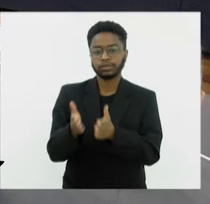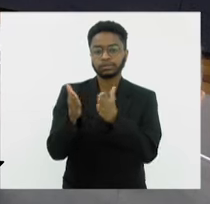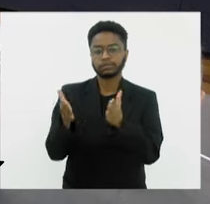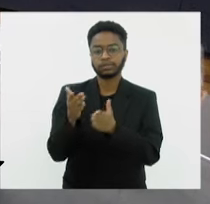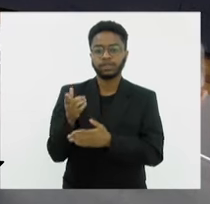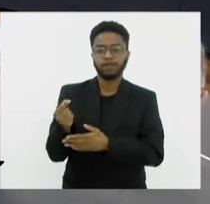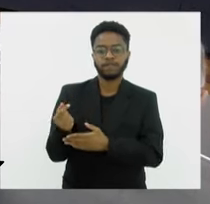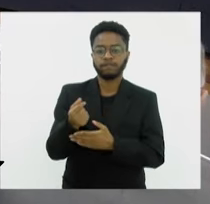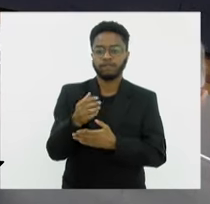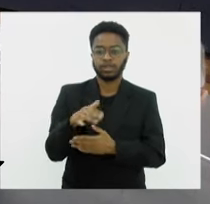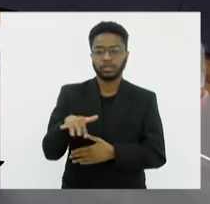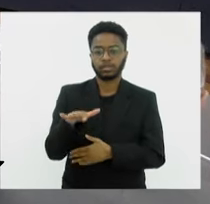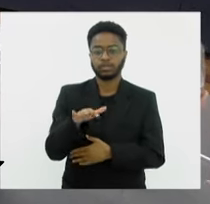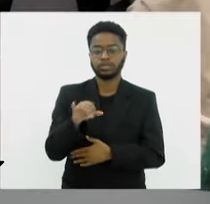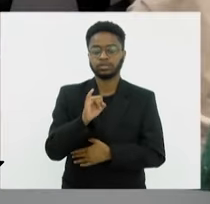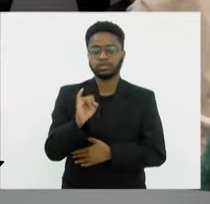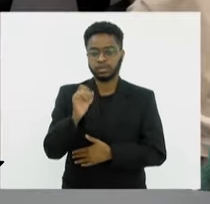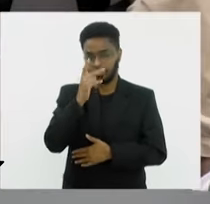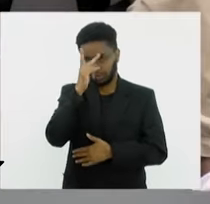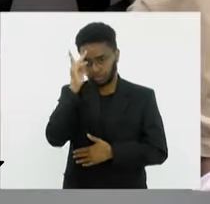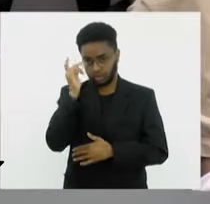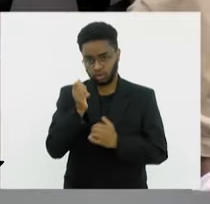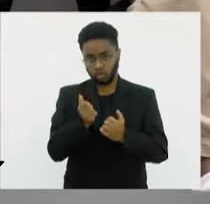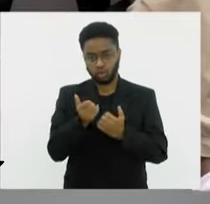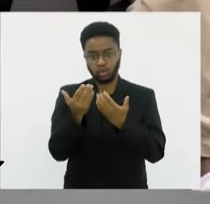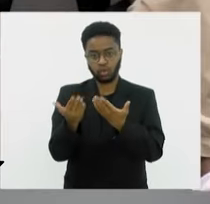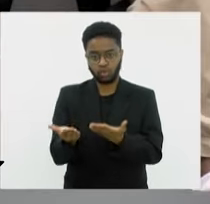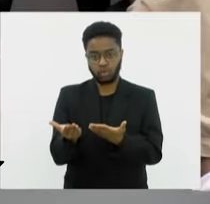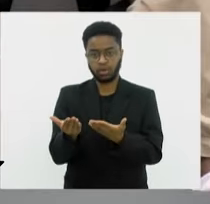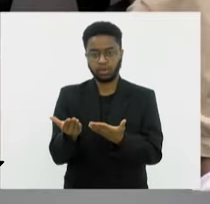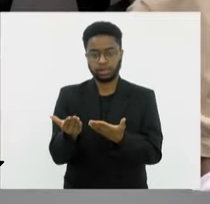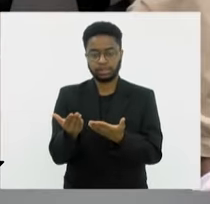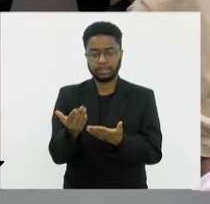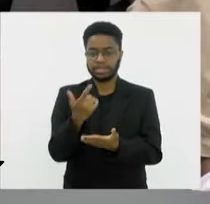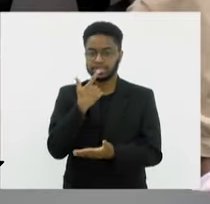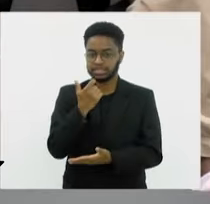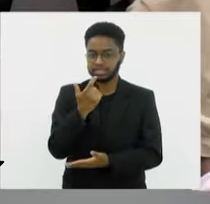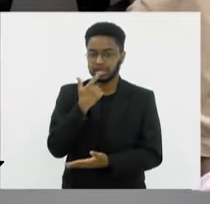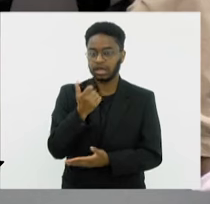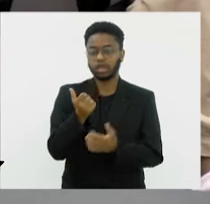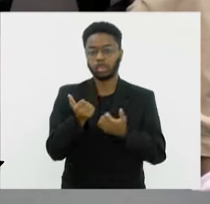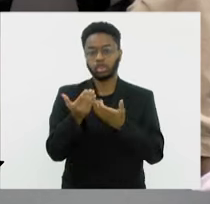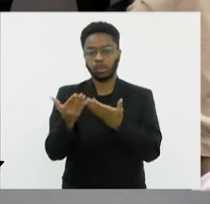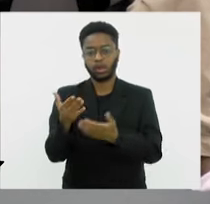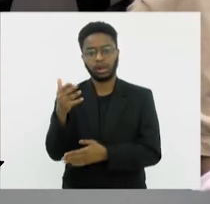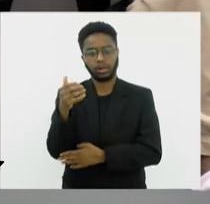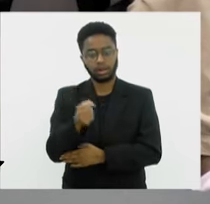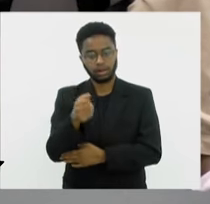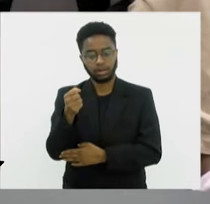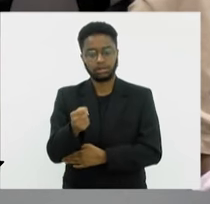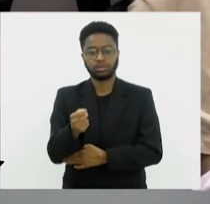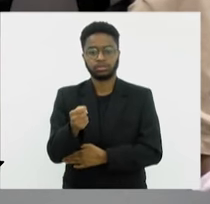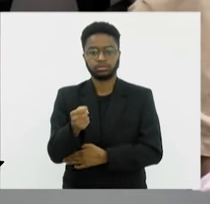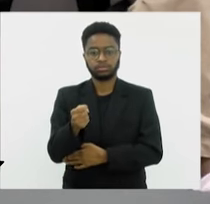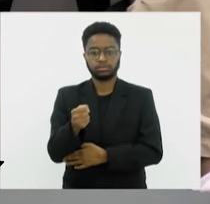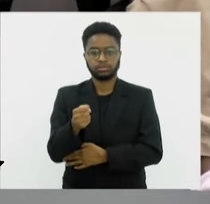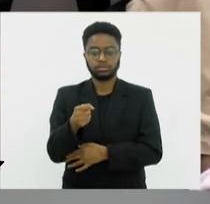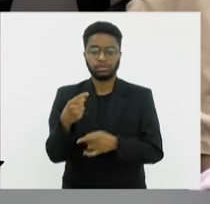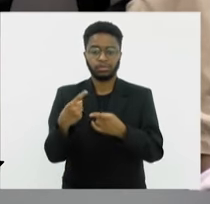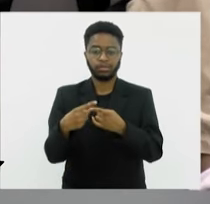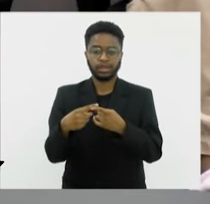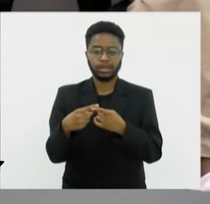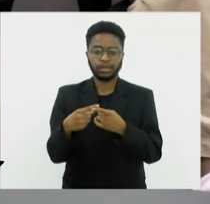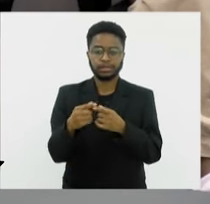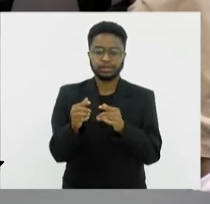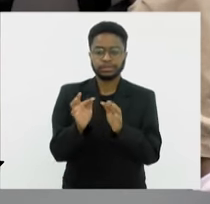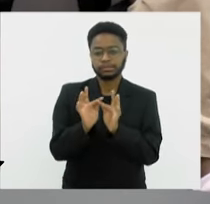financeiros a quem faz doações, né, de sangue, de leite materno. São sutis, né?